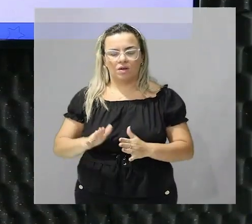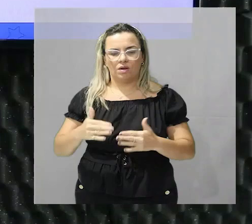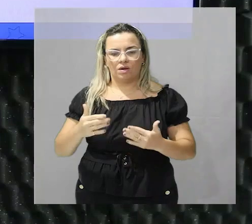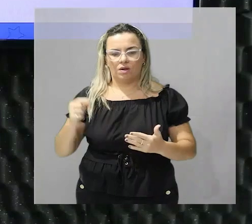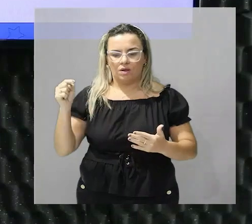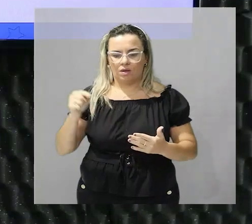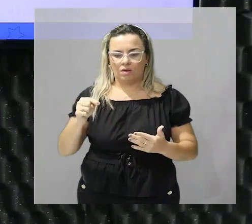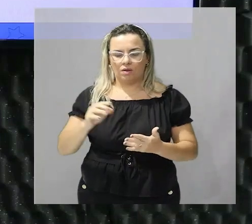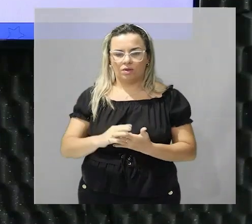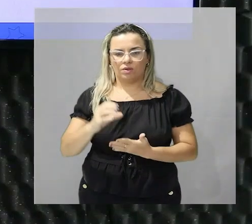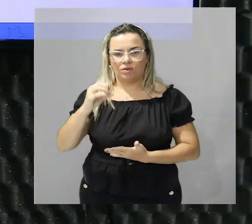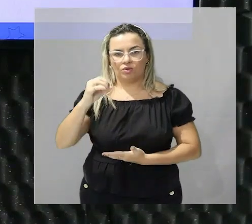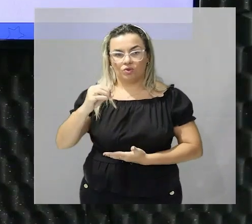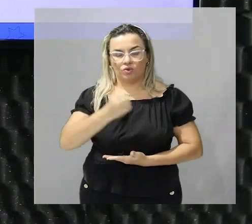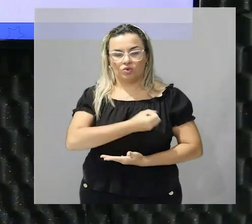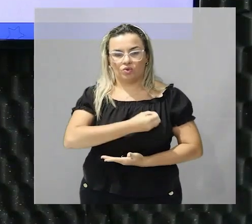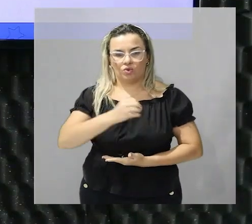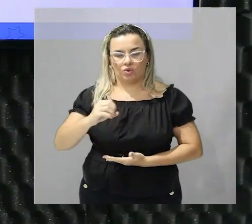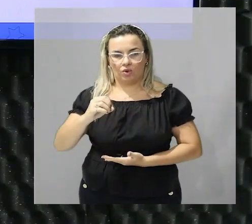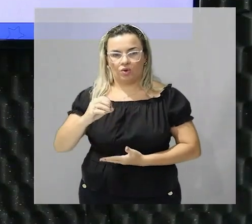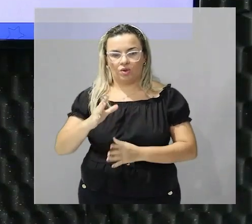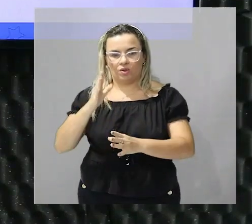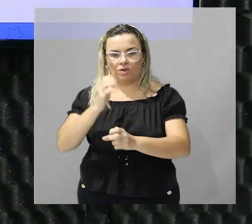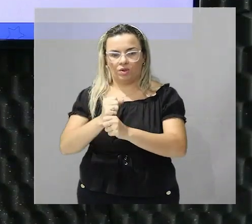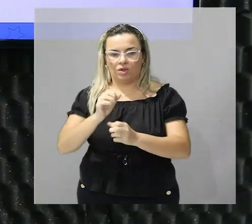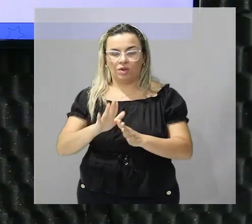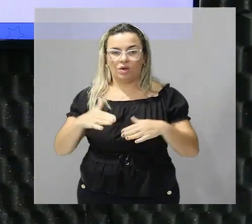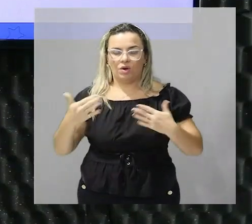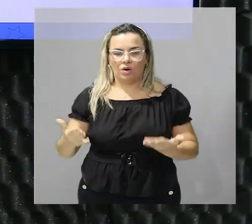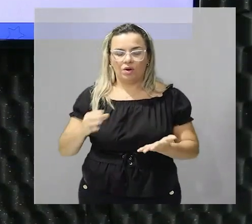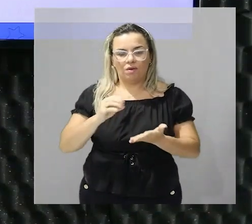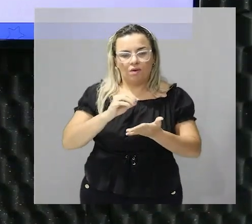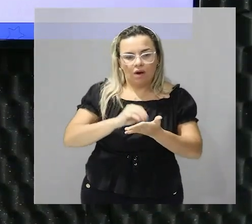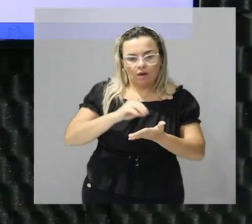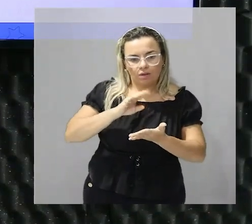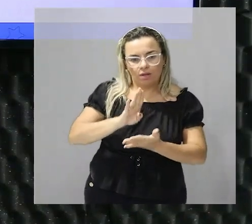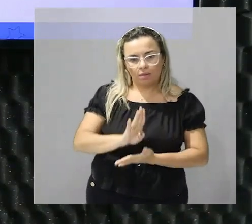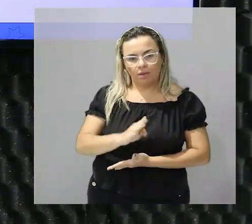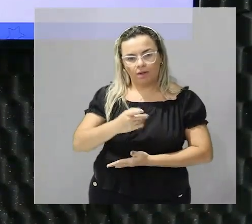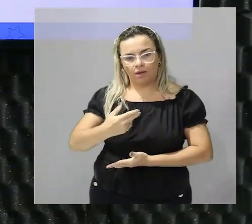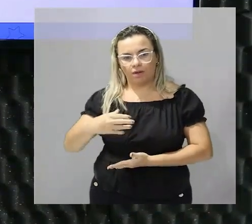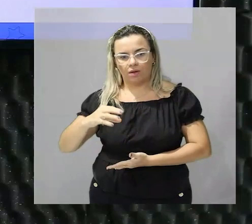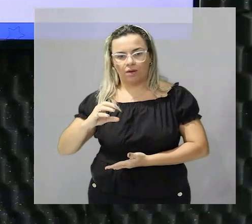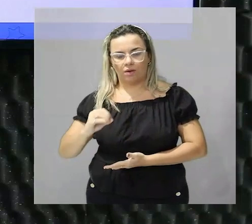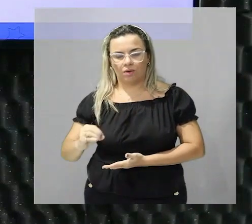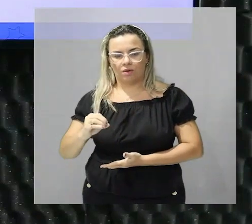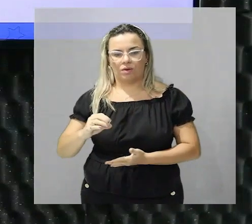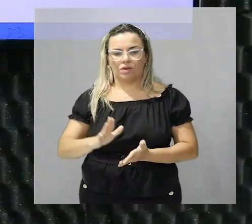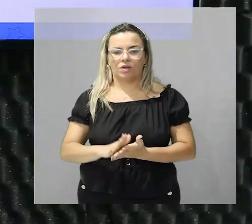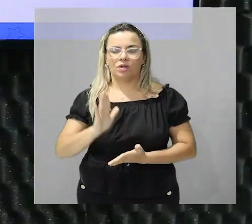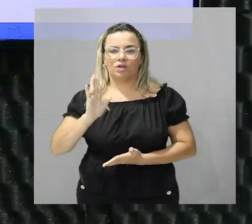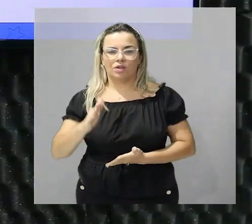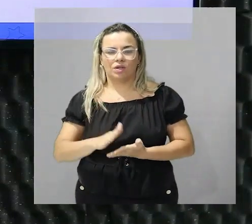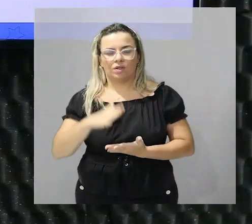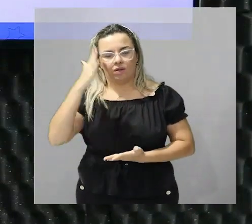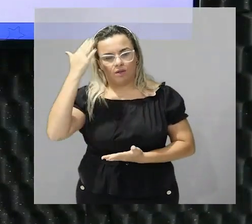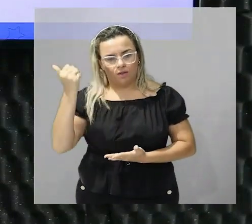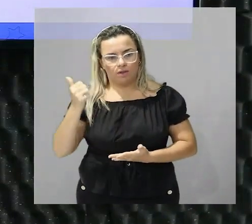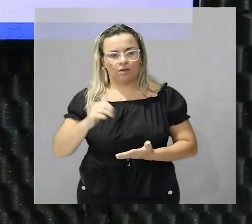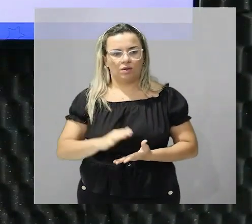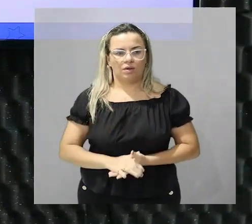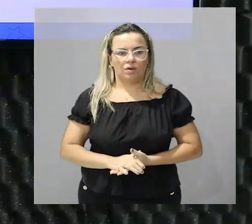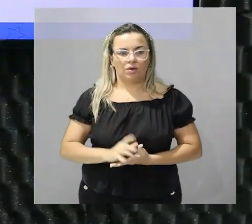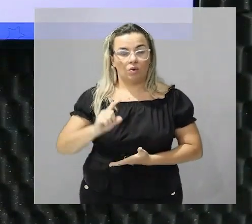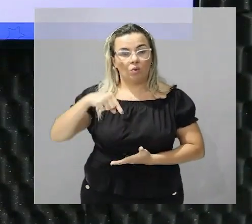Sobra para nós só B igual a 50, certinho? Então, já sabemos quem é B. Ainda temos